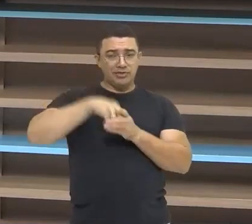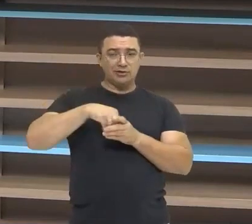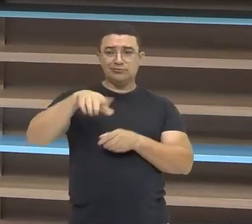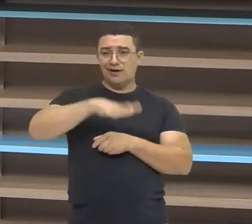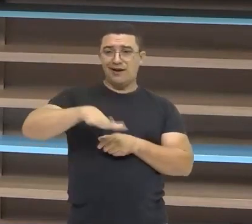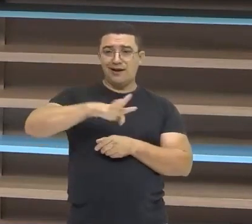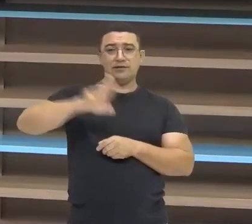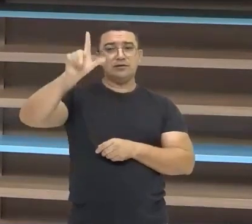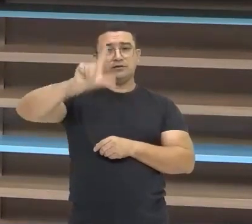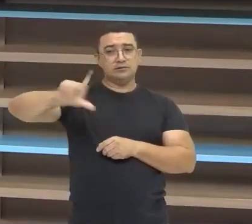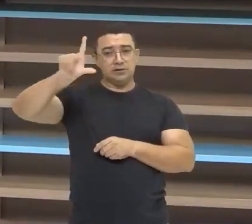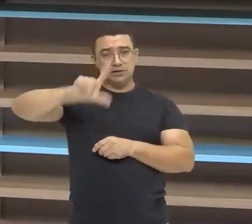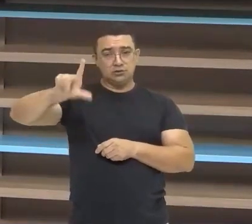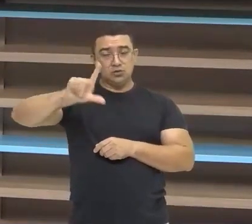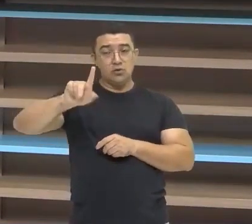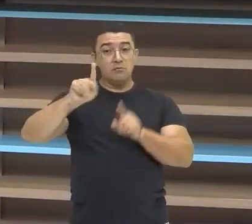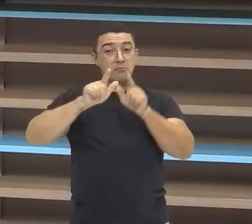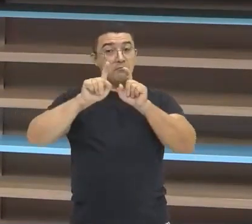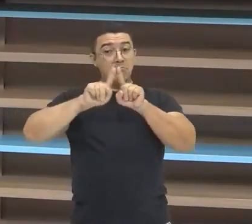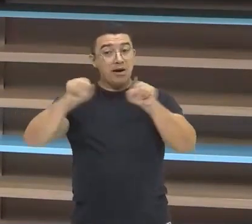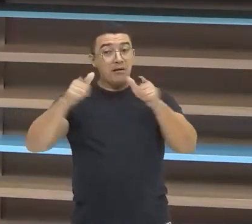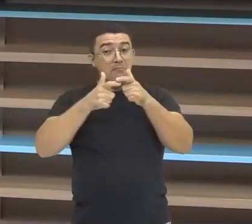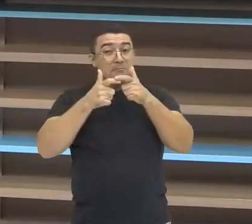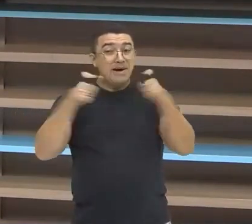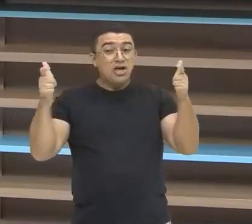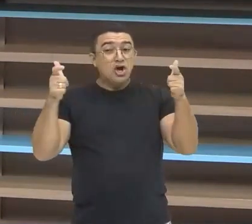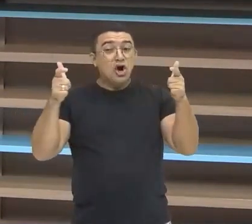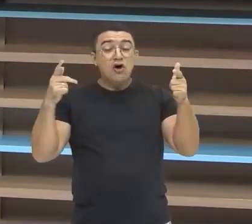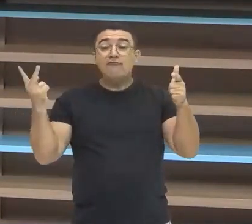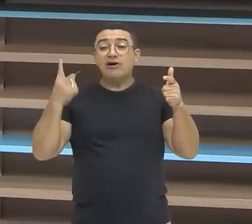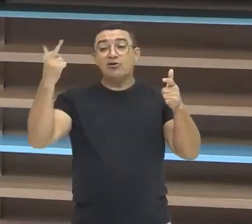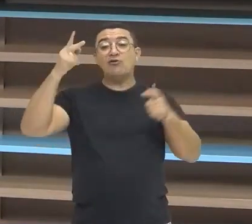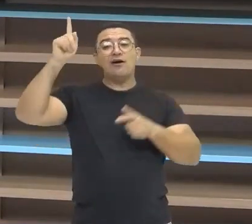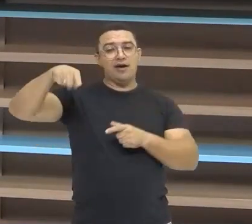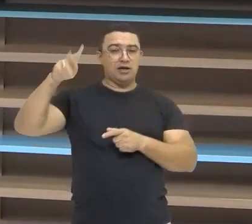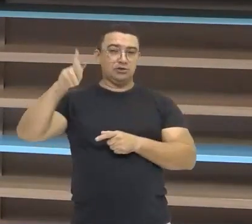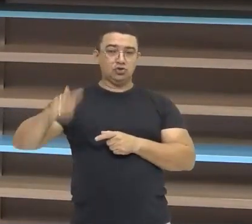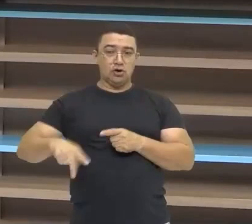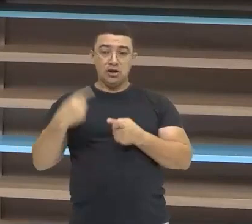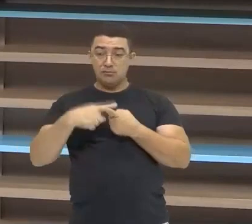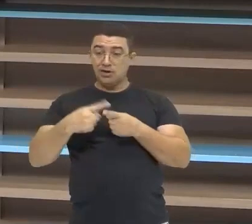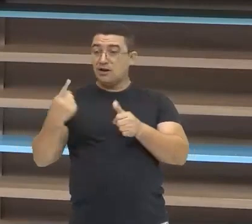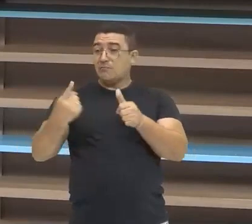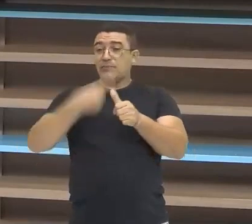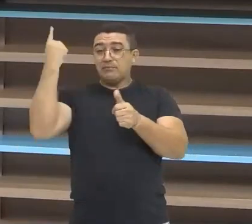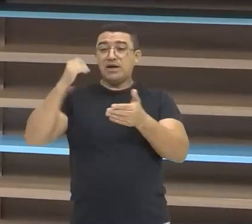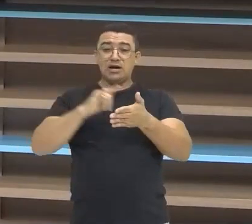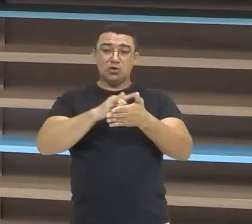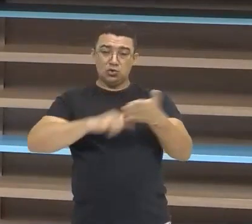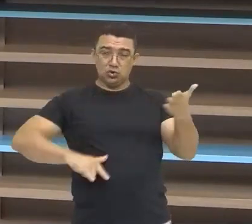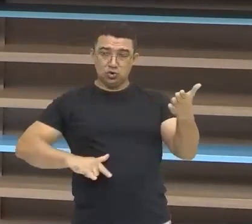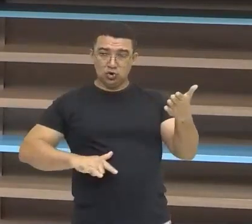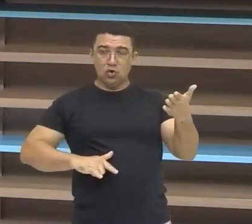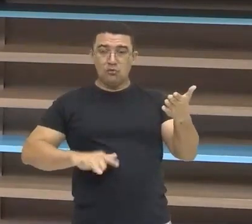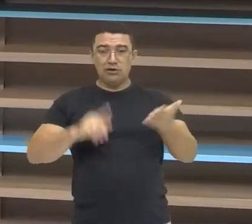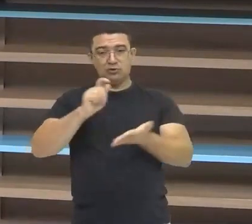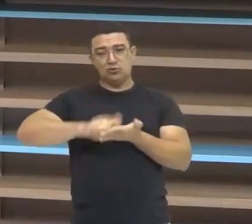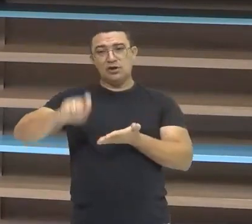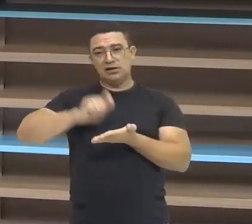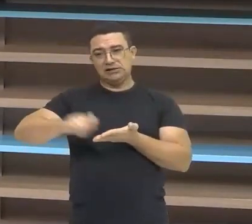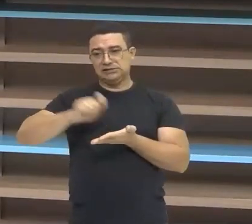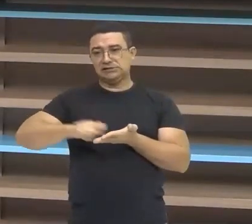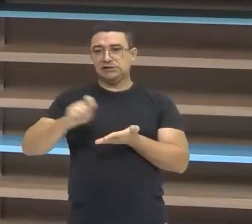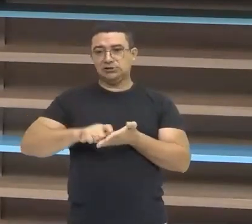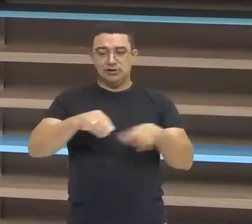Mas o maior valor é exatamente histórico mesmo, por ser o primeiro documento escrito